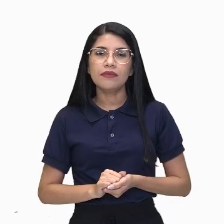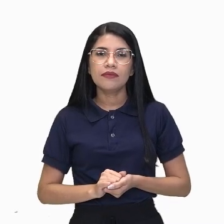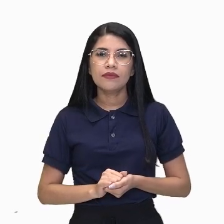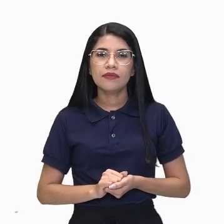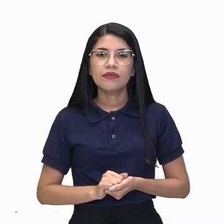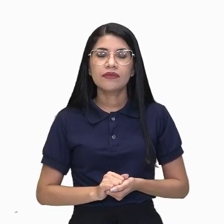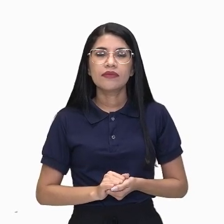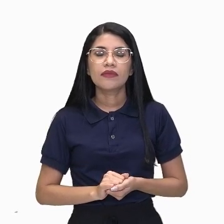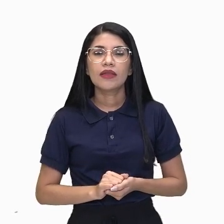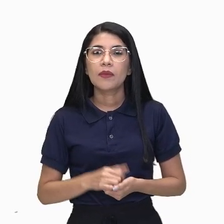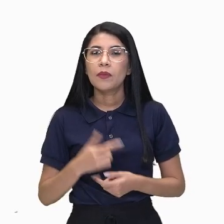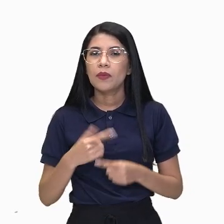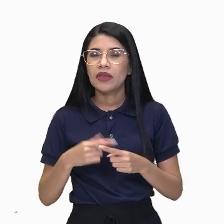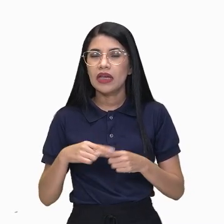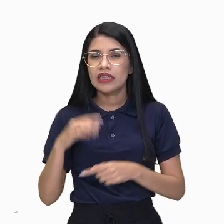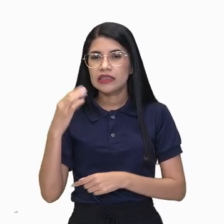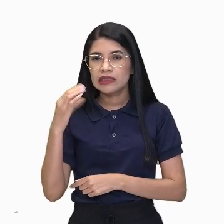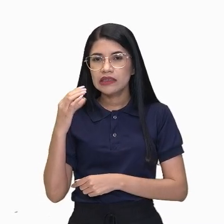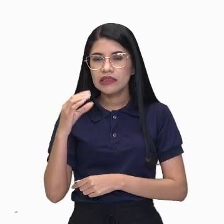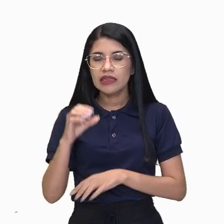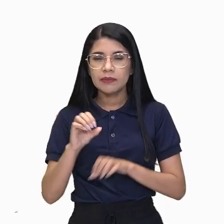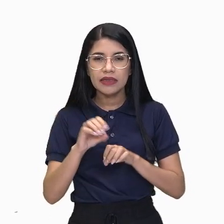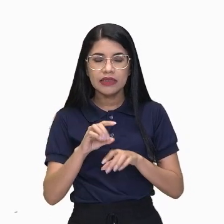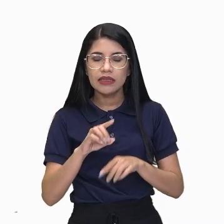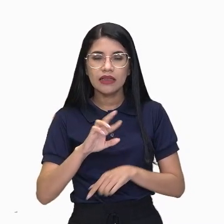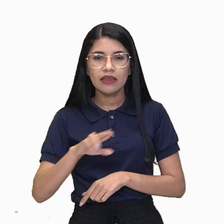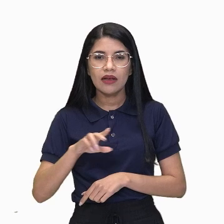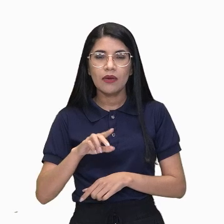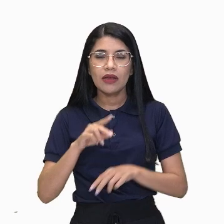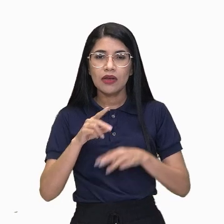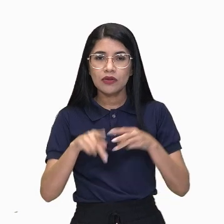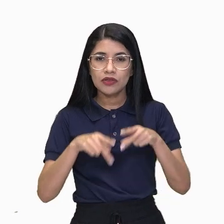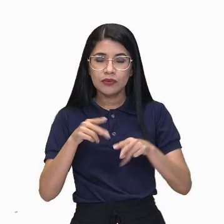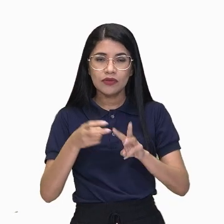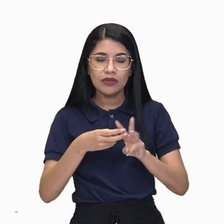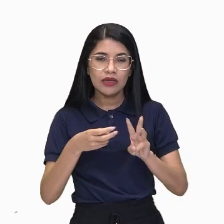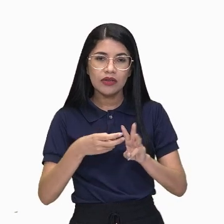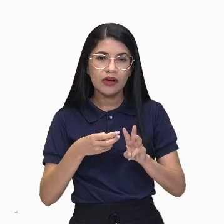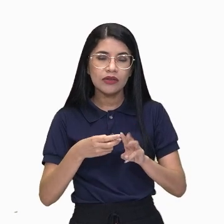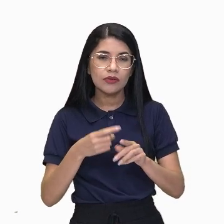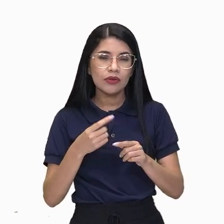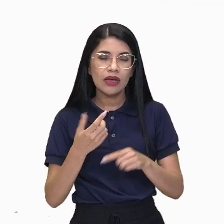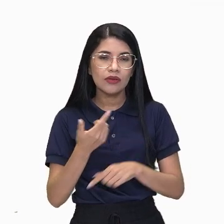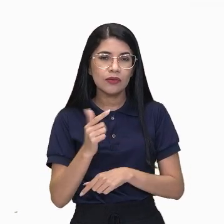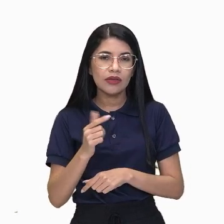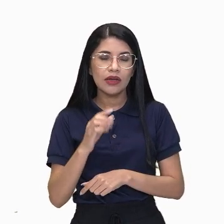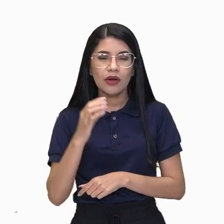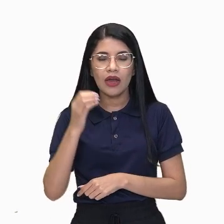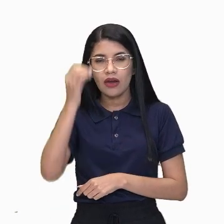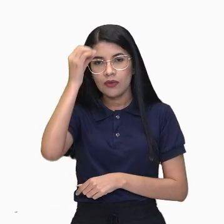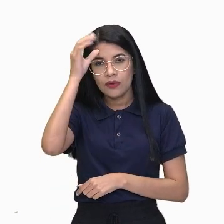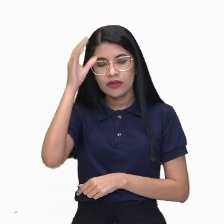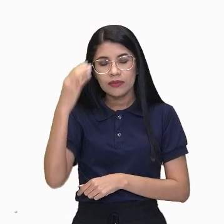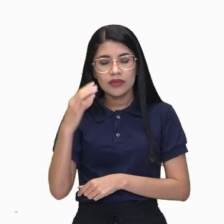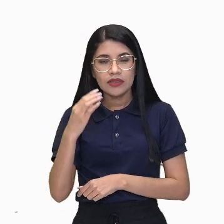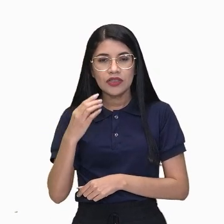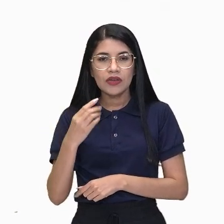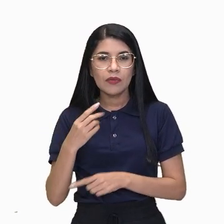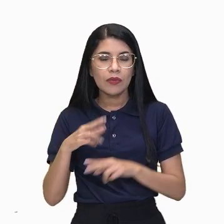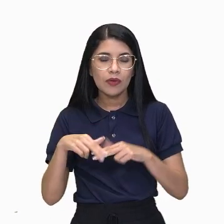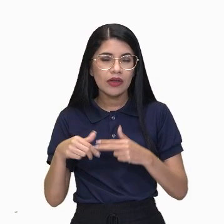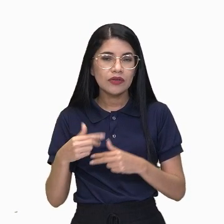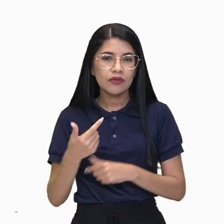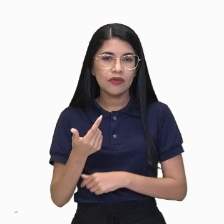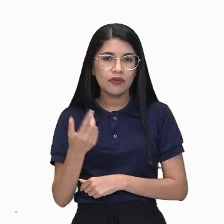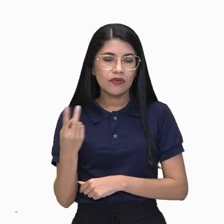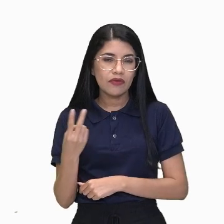credibilidade, né, porque tem ciência, e o dos povos tradicionais não é conhecido, reconhecido cientificamente, portanto, não tem valor. Então, a